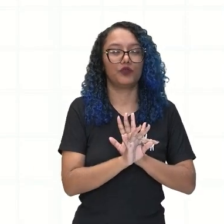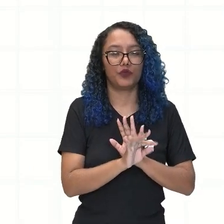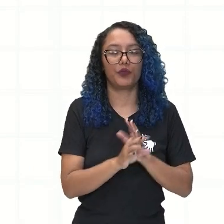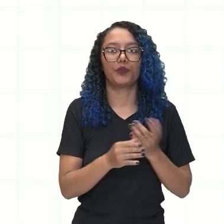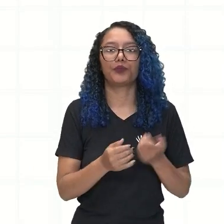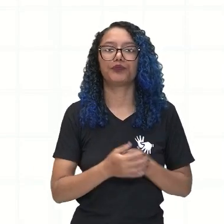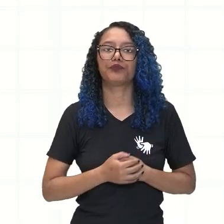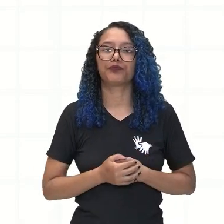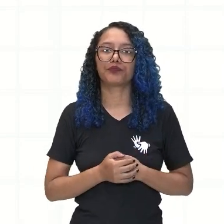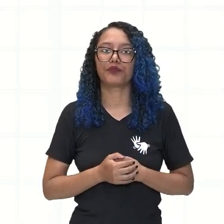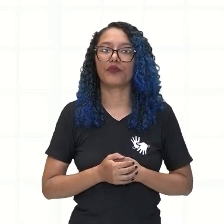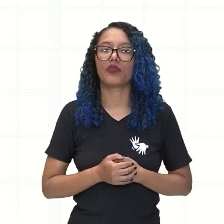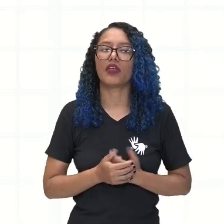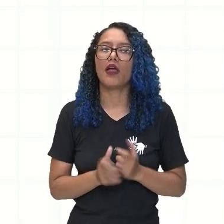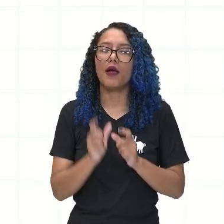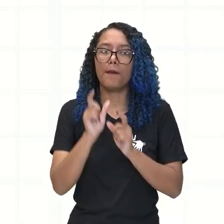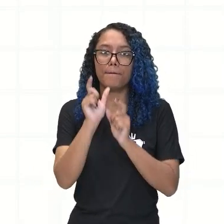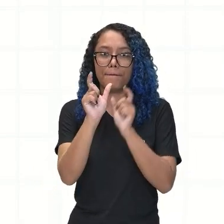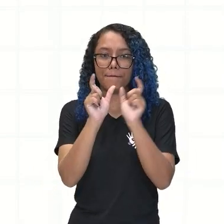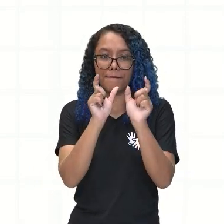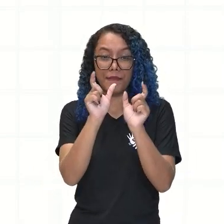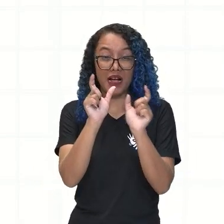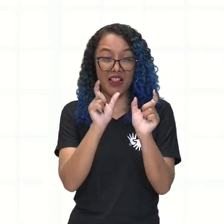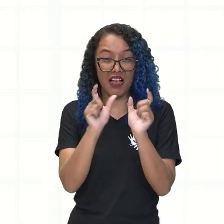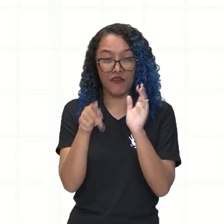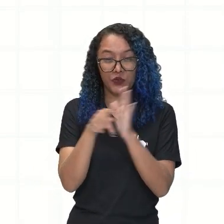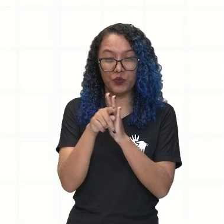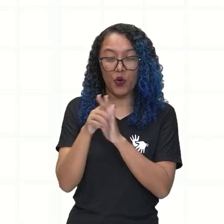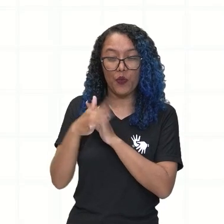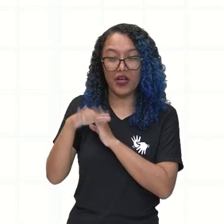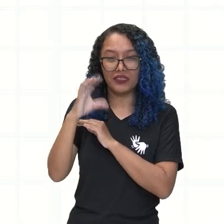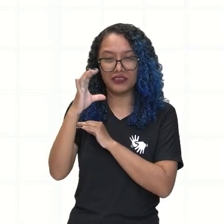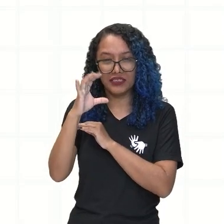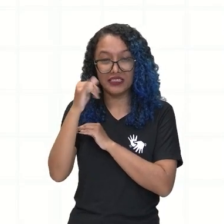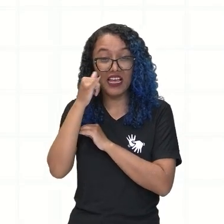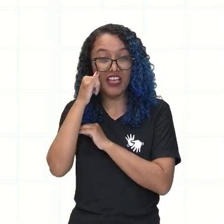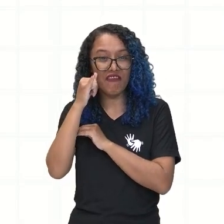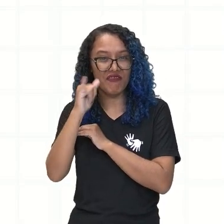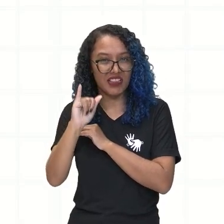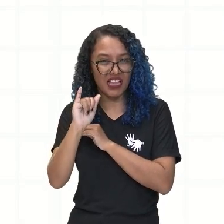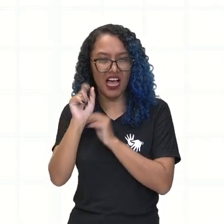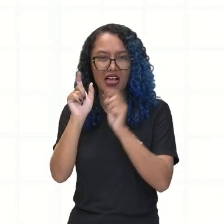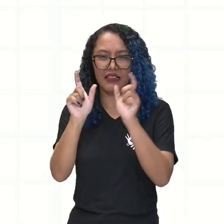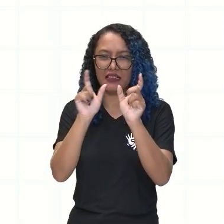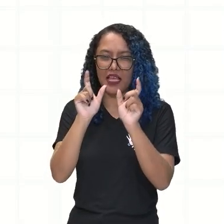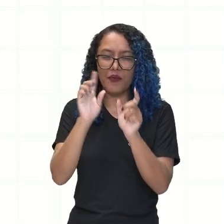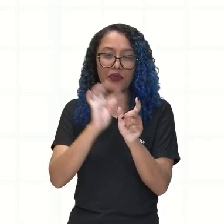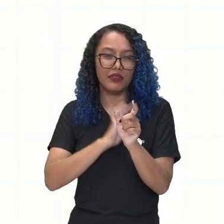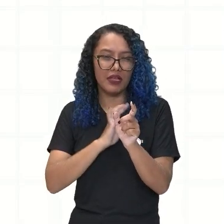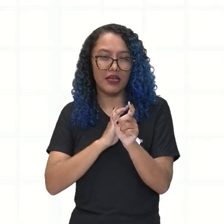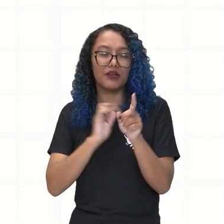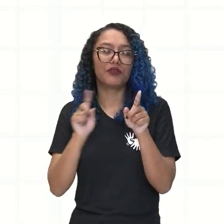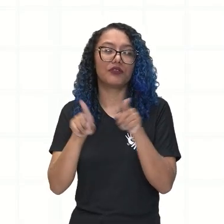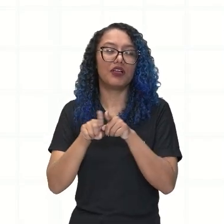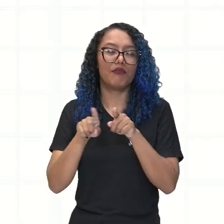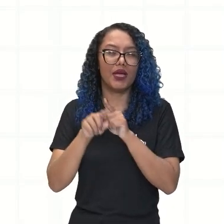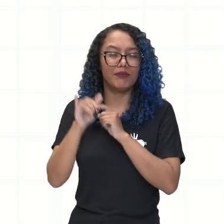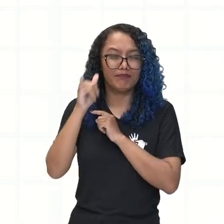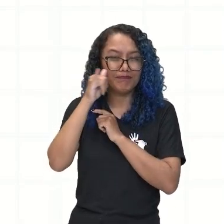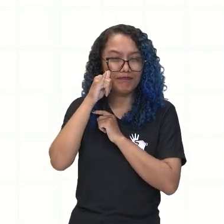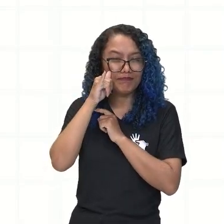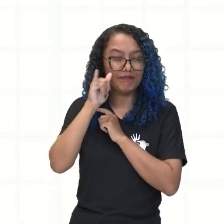evitar jargões, ou seja, termos científicos, termos técnicos. Então, ele vai indicar